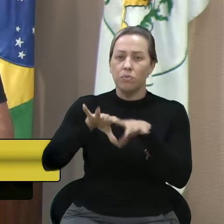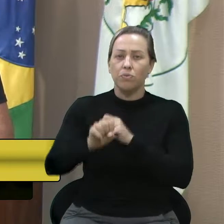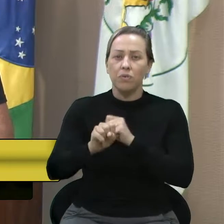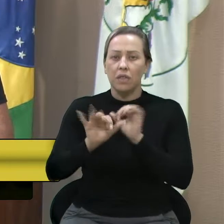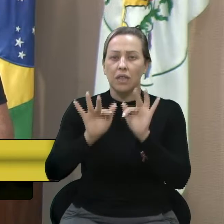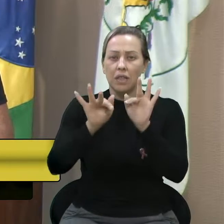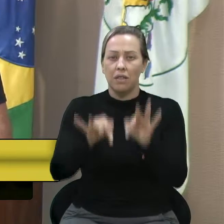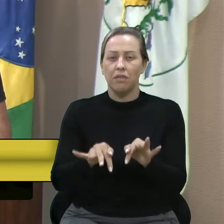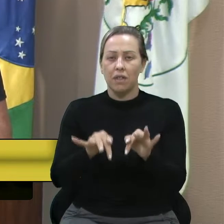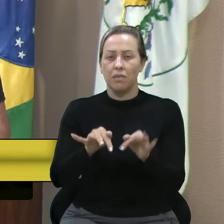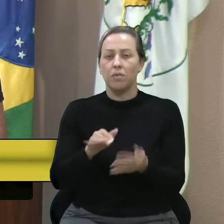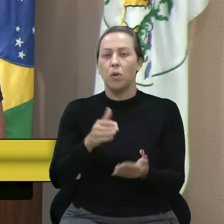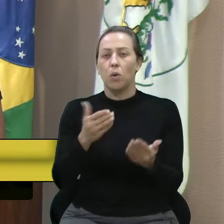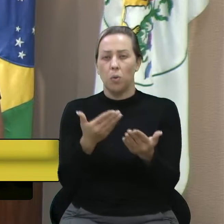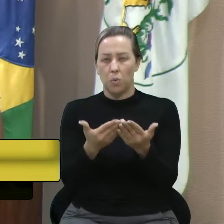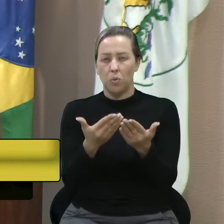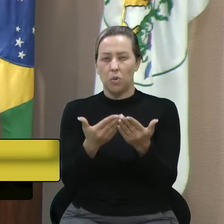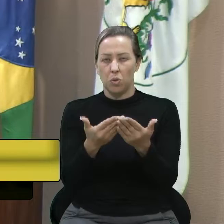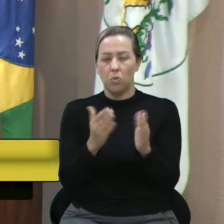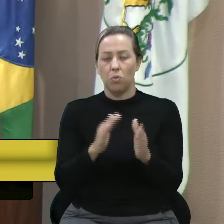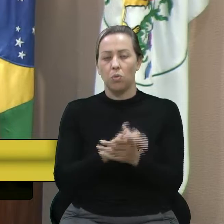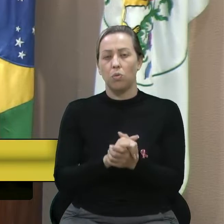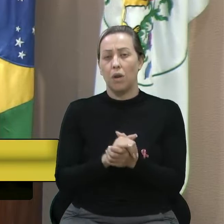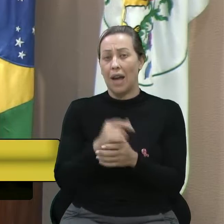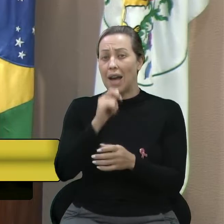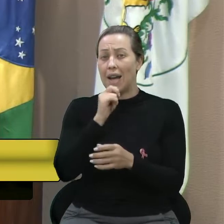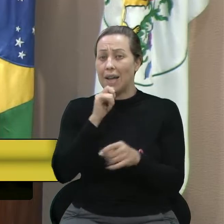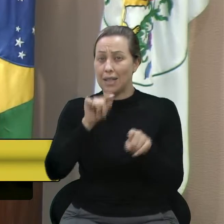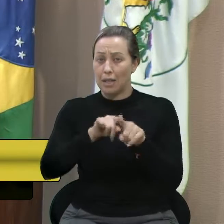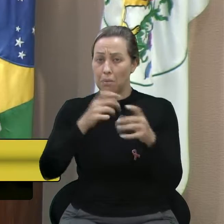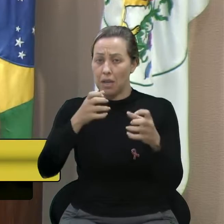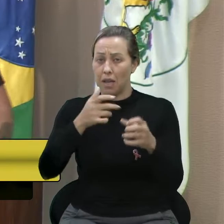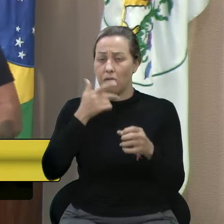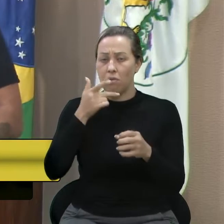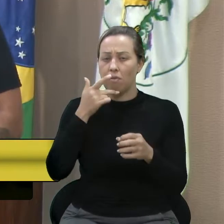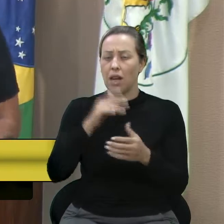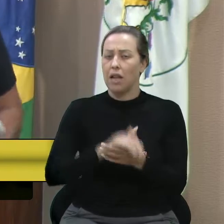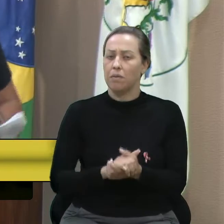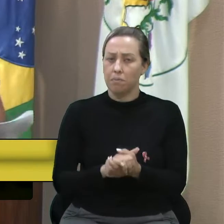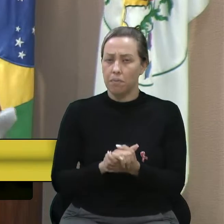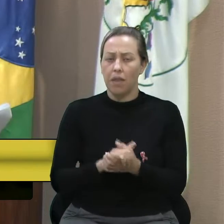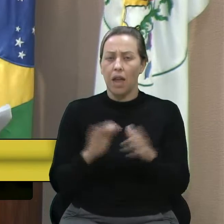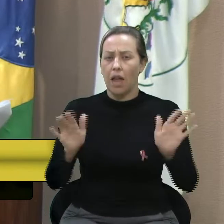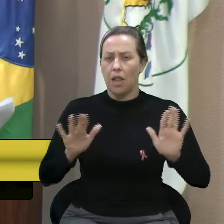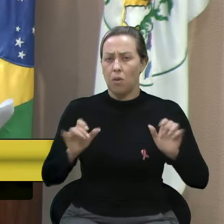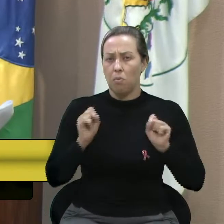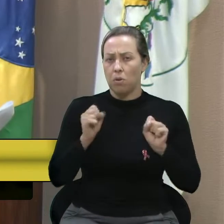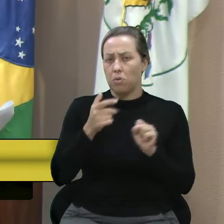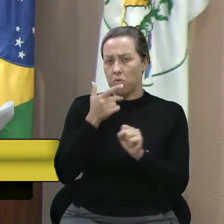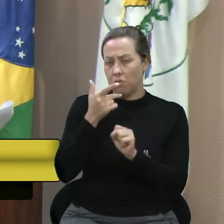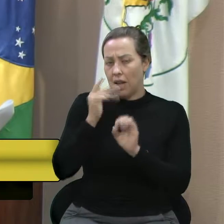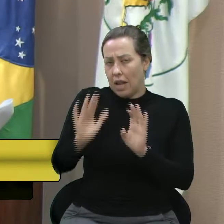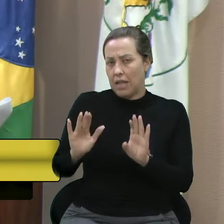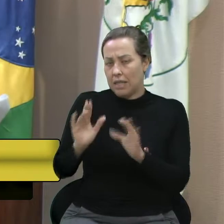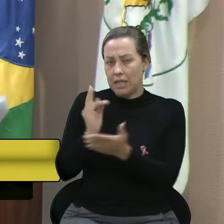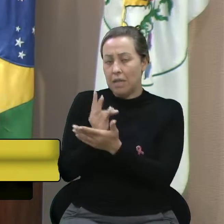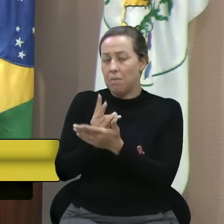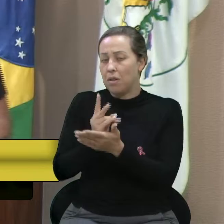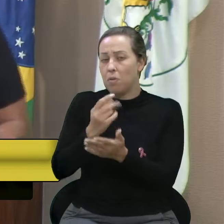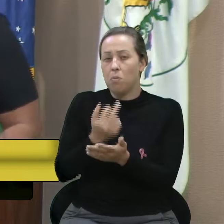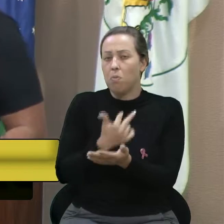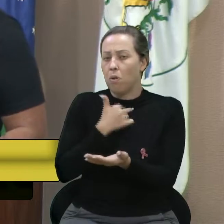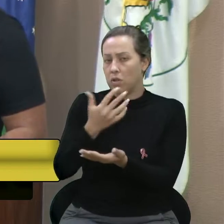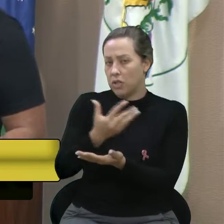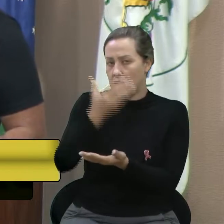seus estudos. Eu ainda gostaria de trazer algo, isso não pode deixar de ser lembrado,